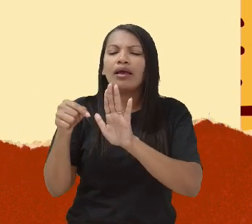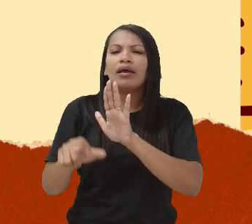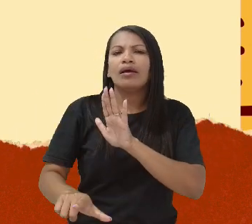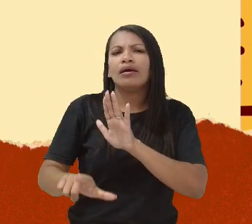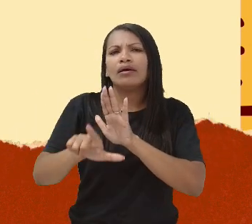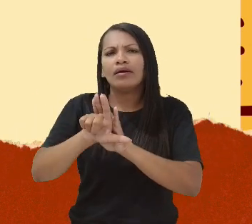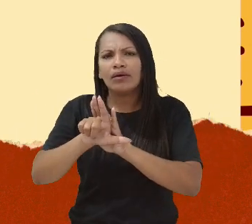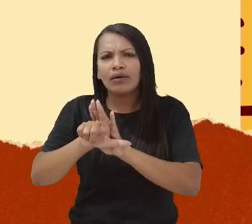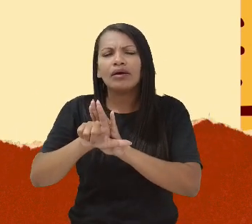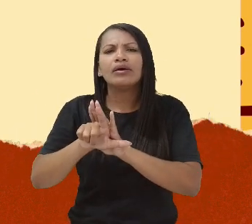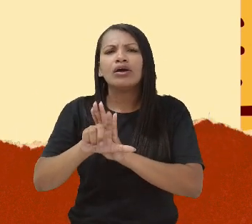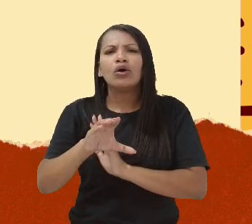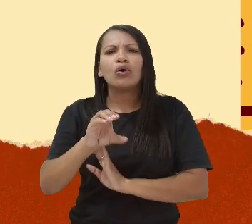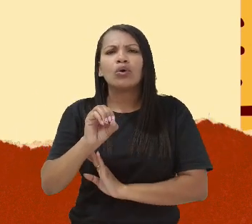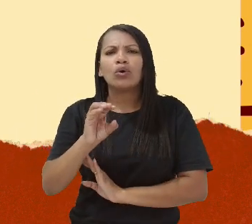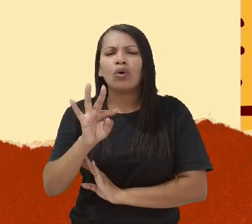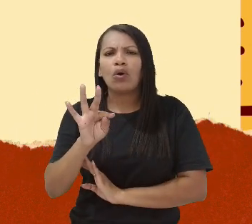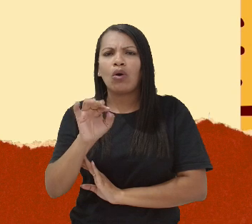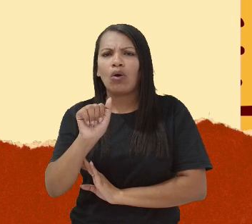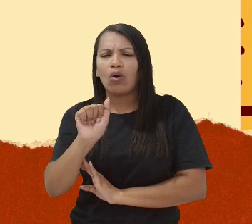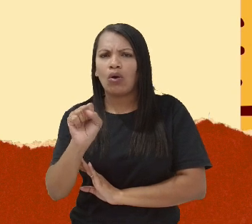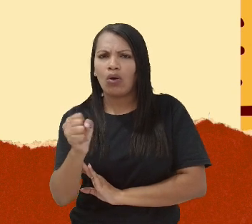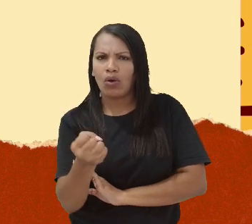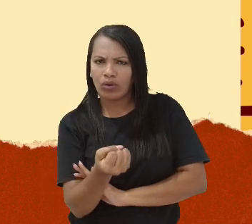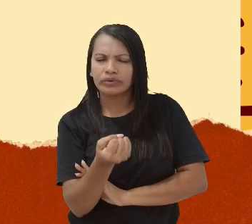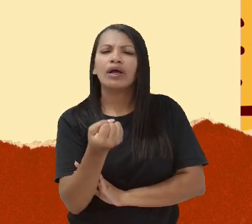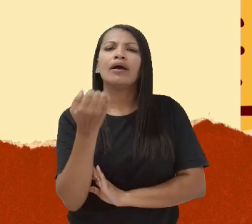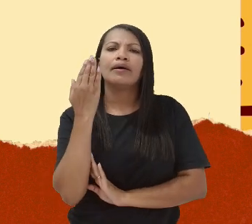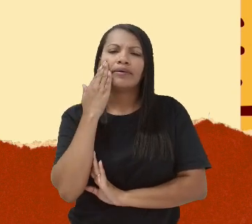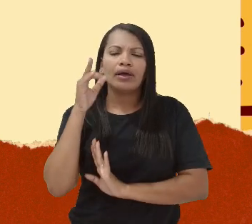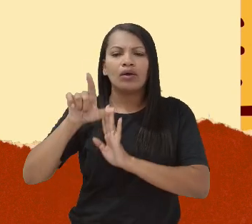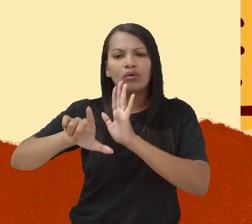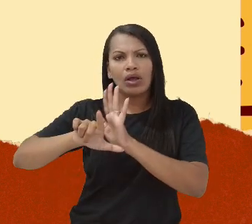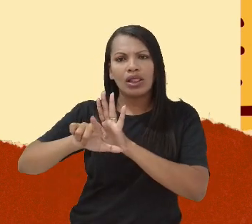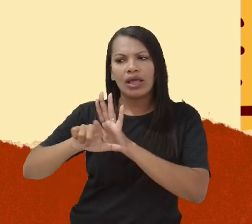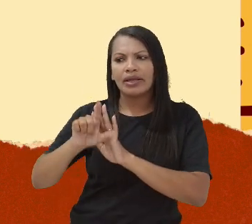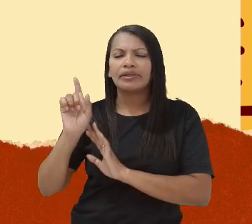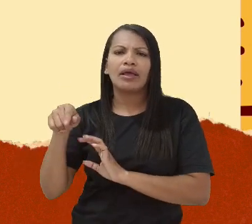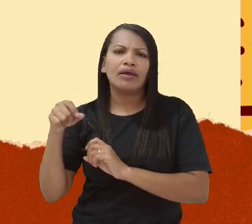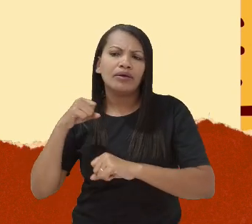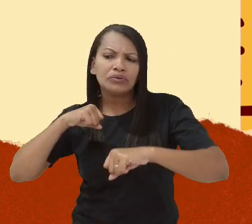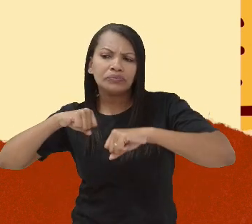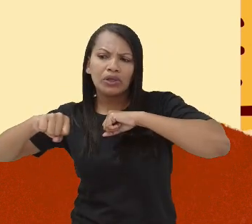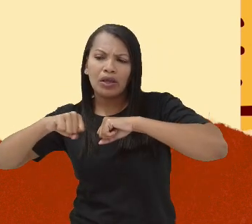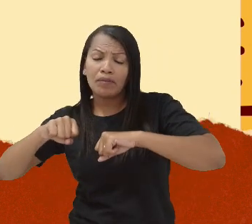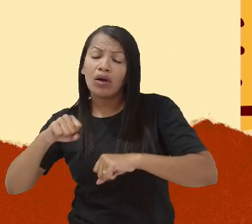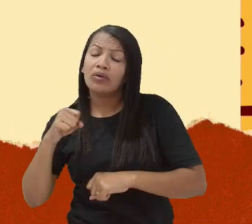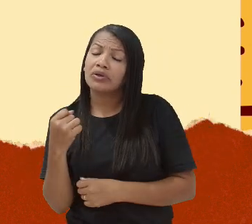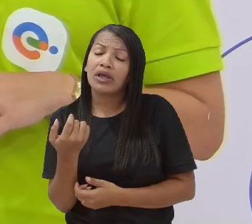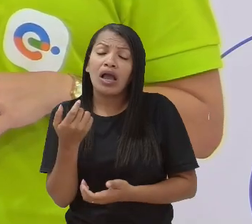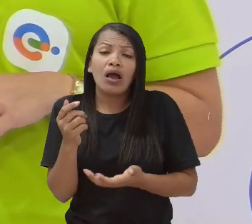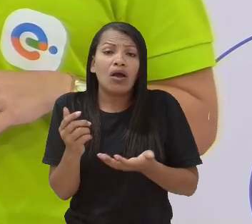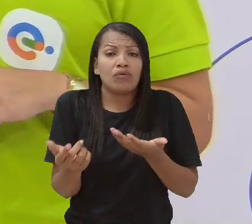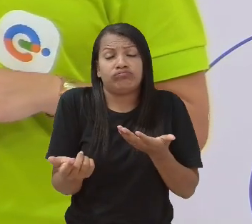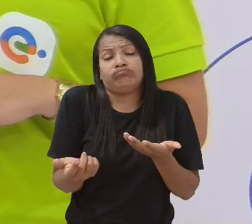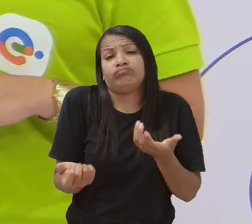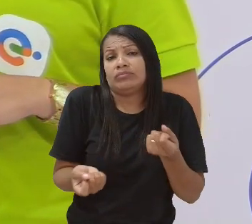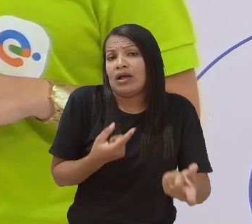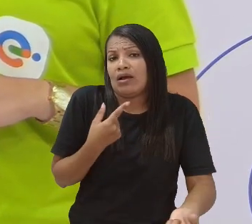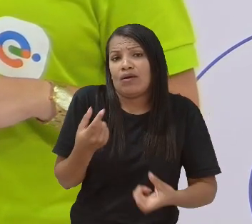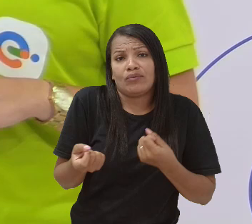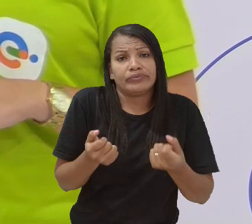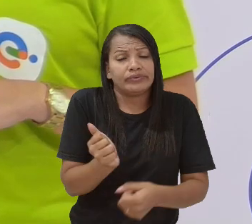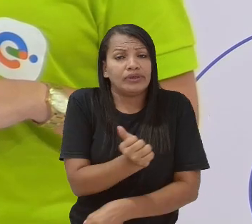lei das cotas, né, que são chamadas as leis das cotas. Tão debatida, né? Tão debatida e pouco atualmente. conhecida, né? Porque ela é uma